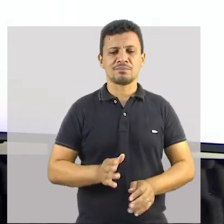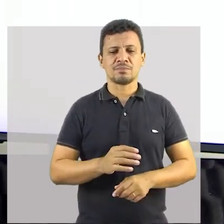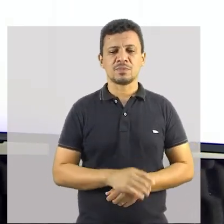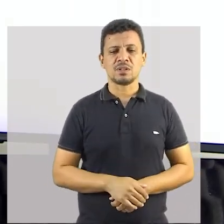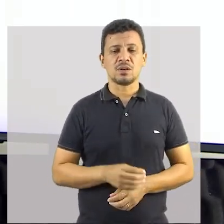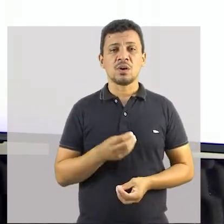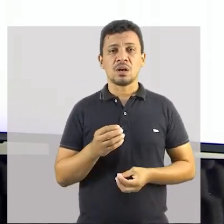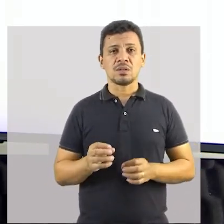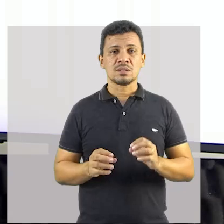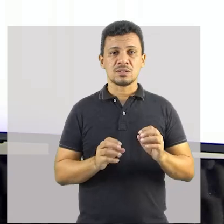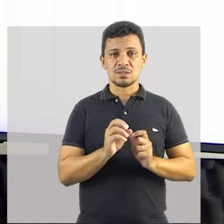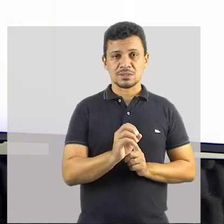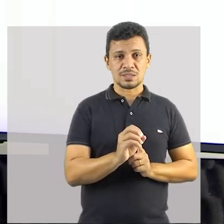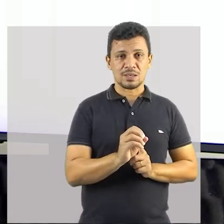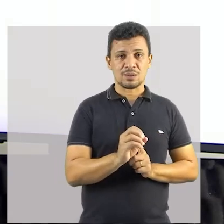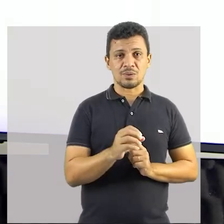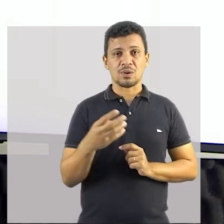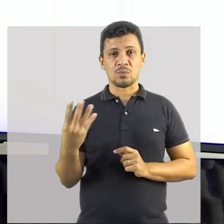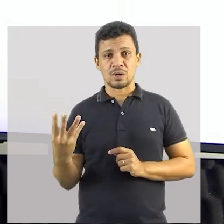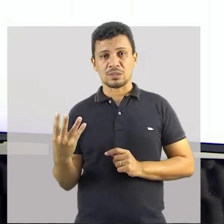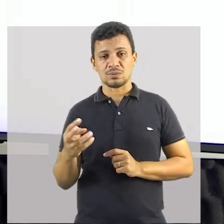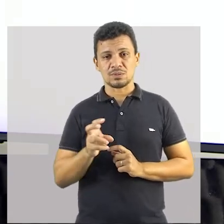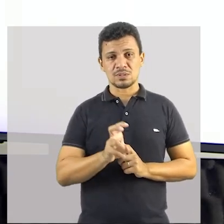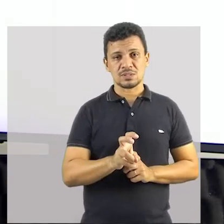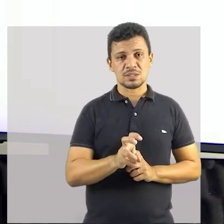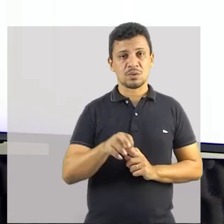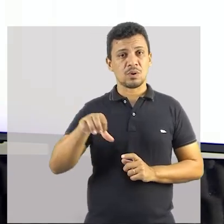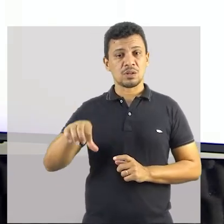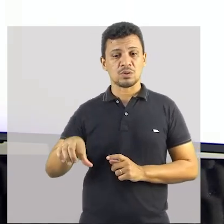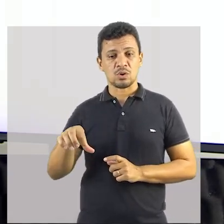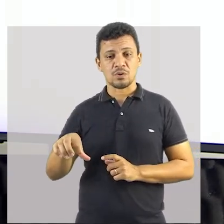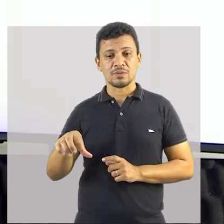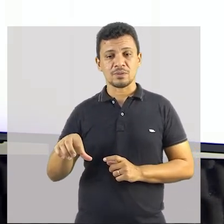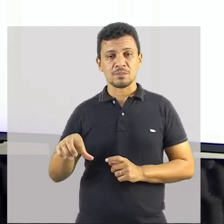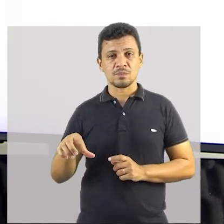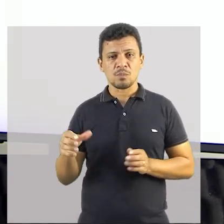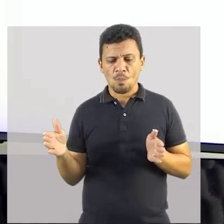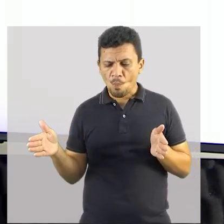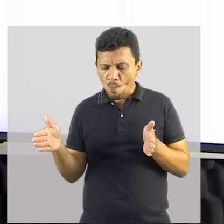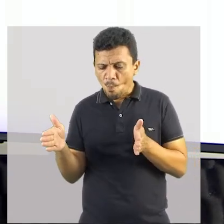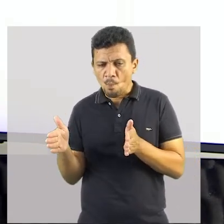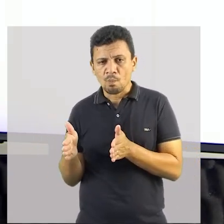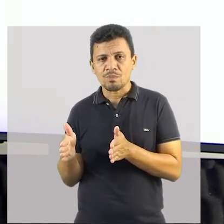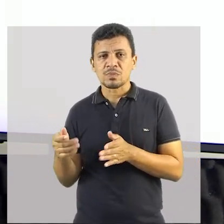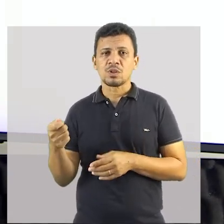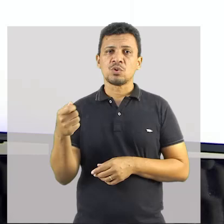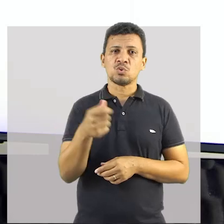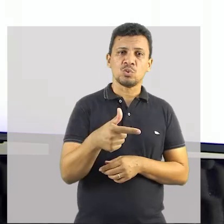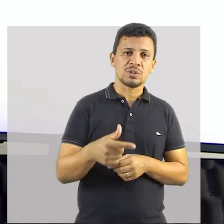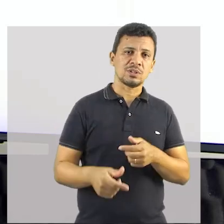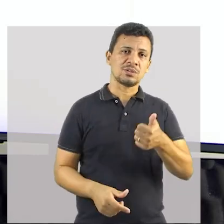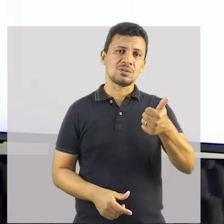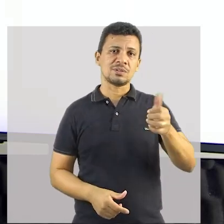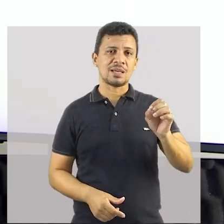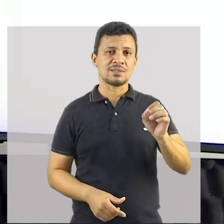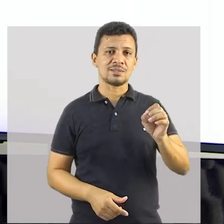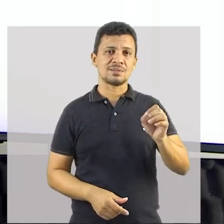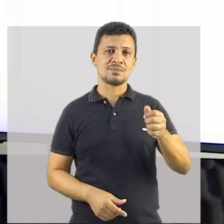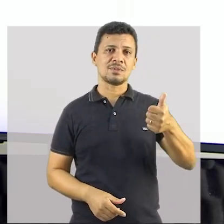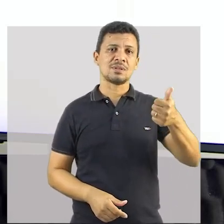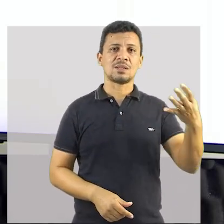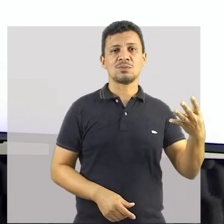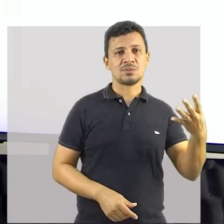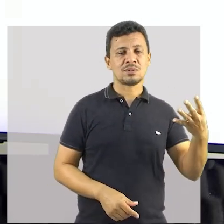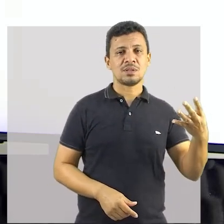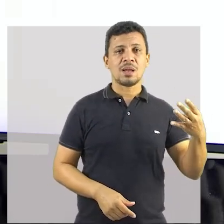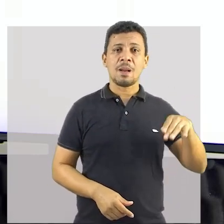ó. De 0 a 4 anos, de 5 a 9 anos, em uma espessura menor do que de 10 a 14. Então, eu tenho